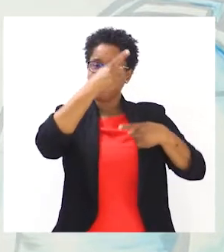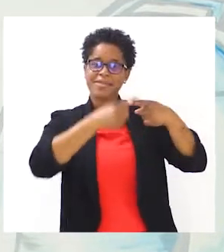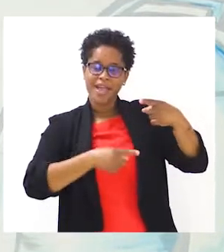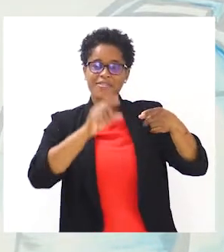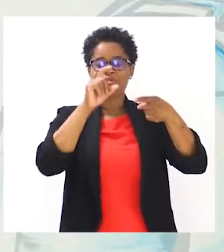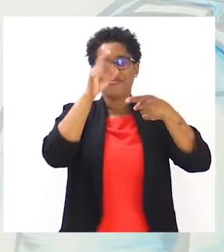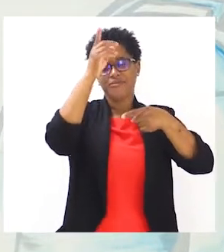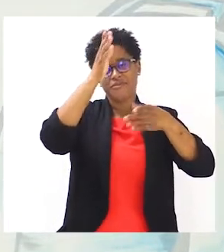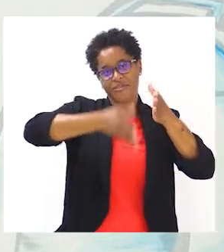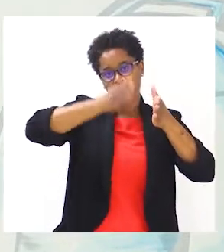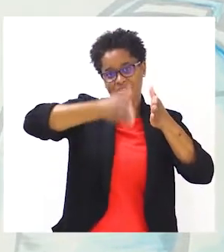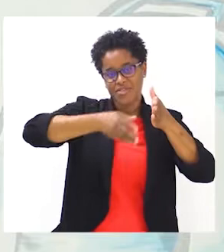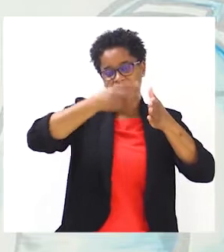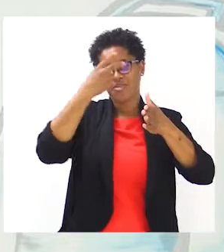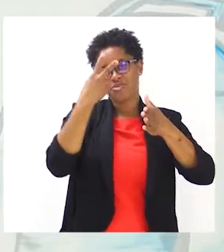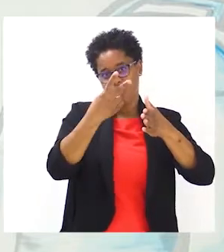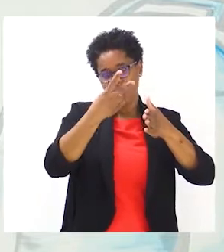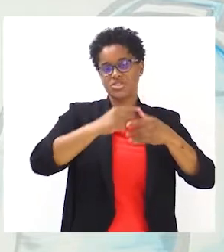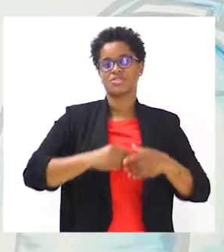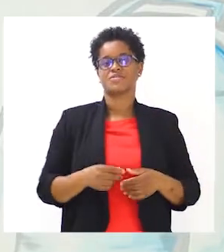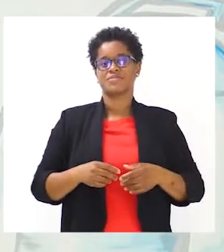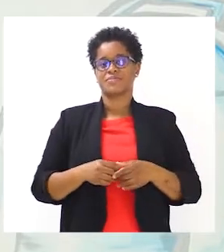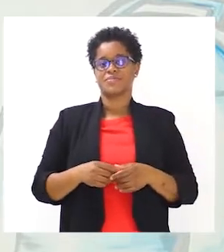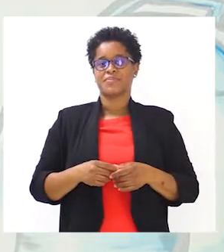metade dividida em 2